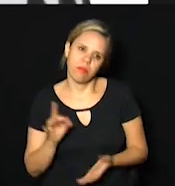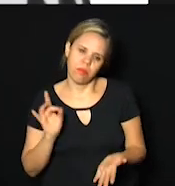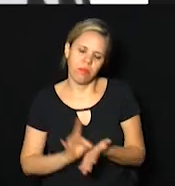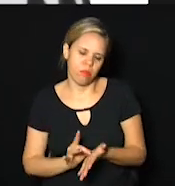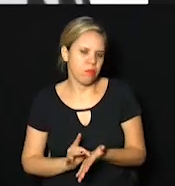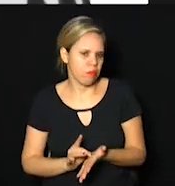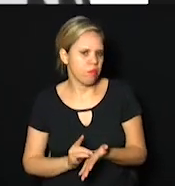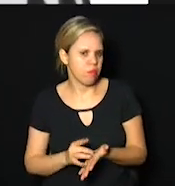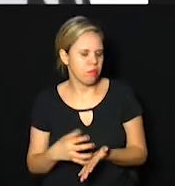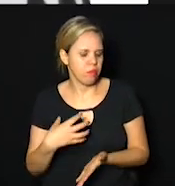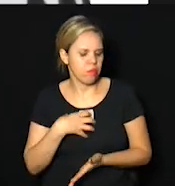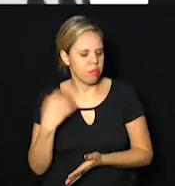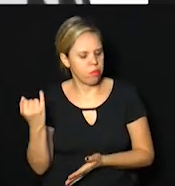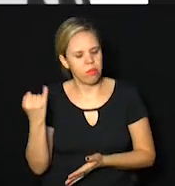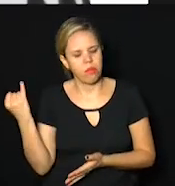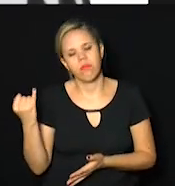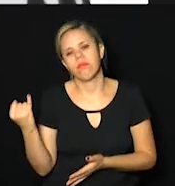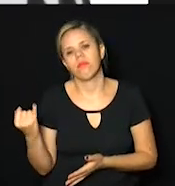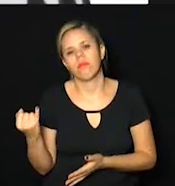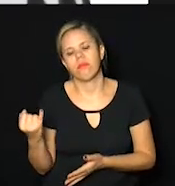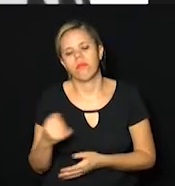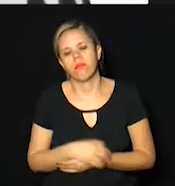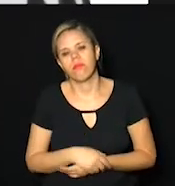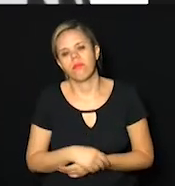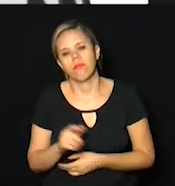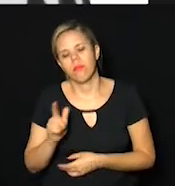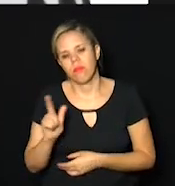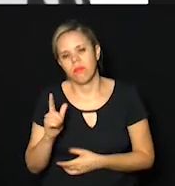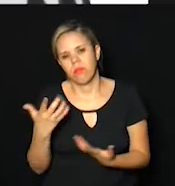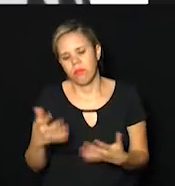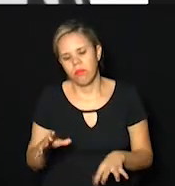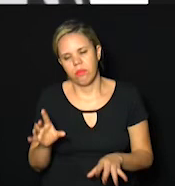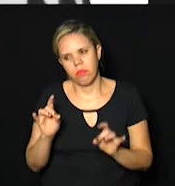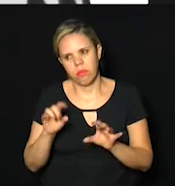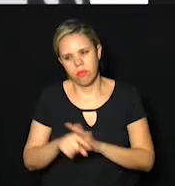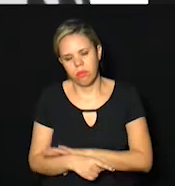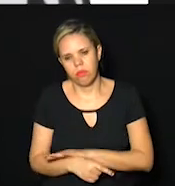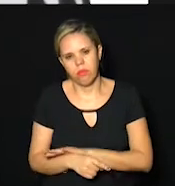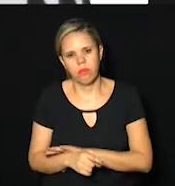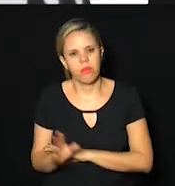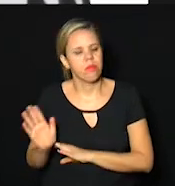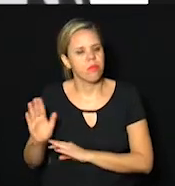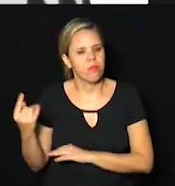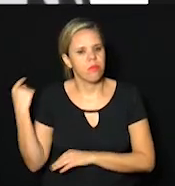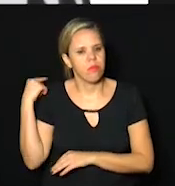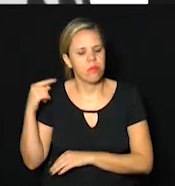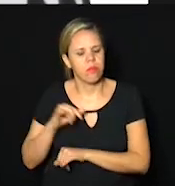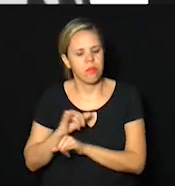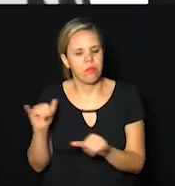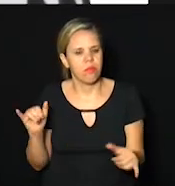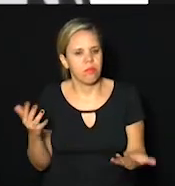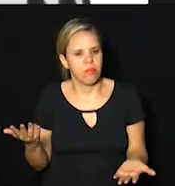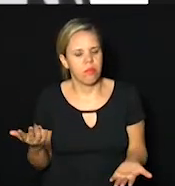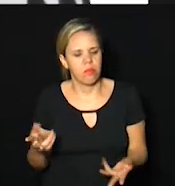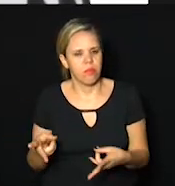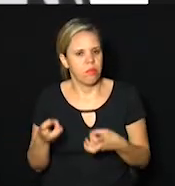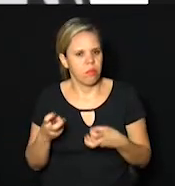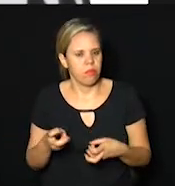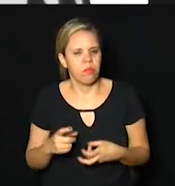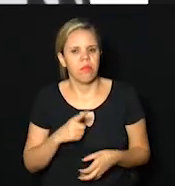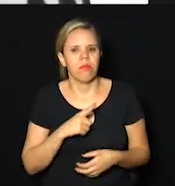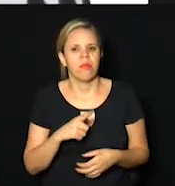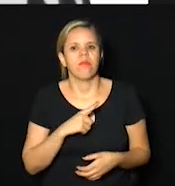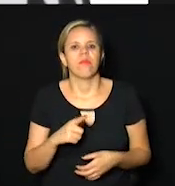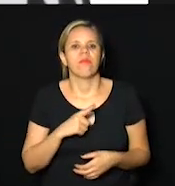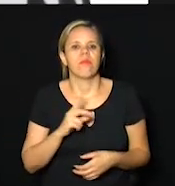sintam importantes. Né? E eu, claro, não quero entrar em detalhes aqui de campanhas eleitorais passadas, mas note que